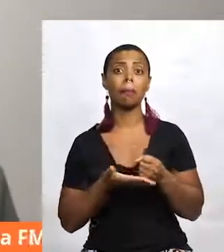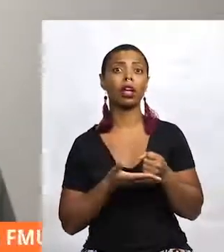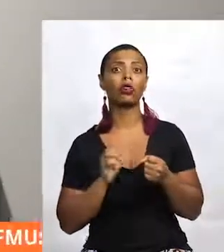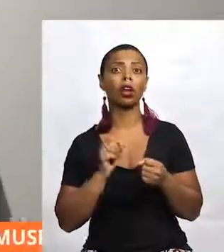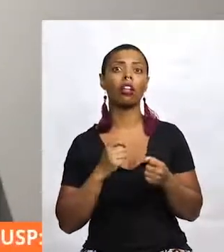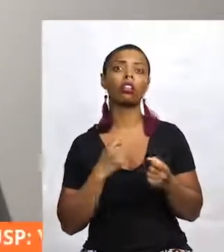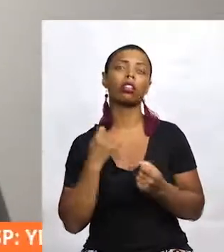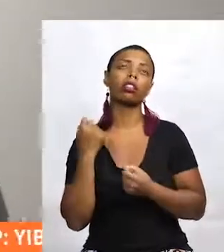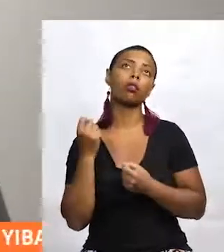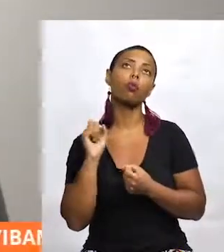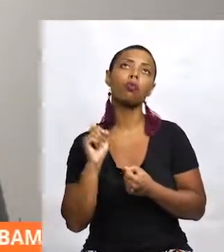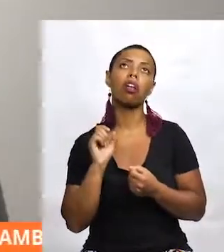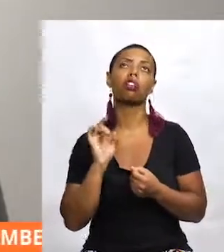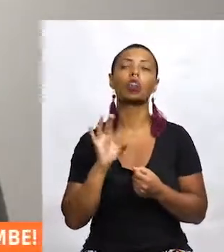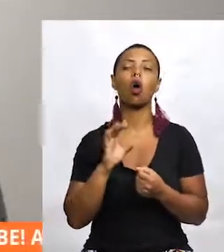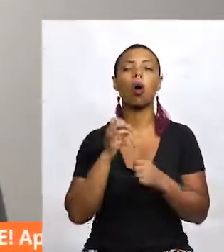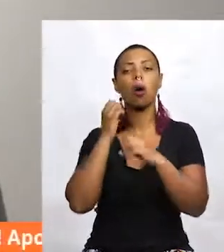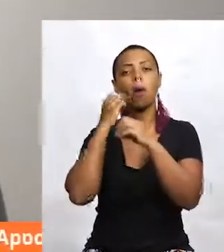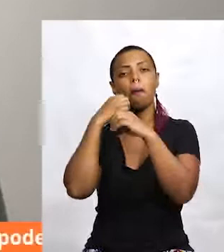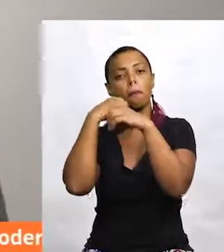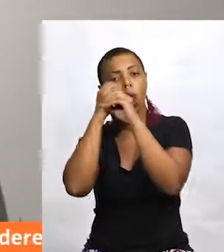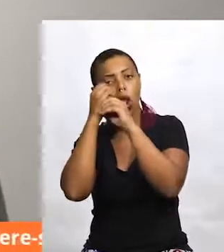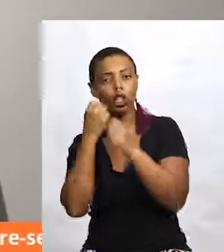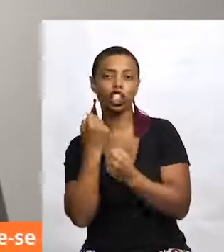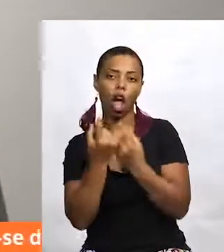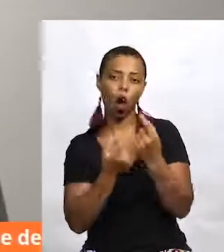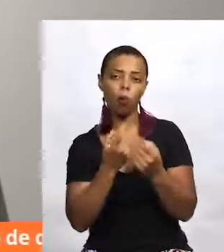como biologia, né,